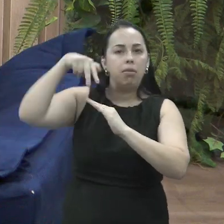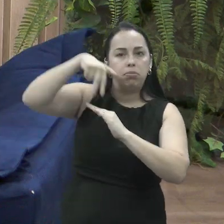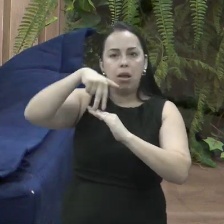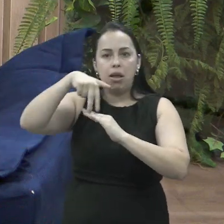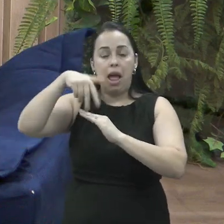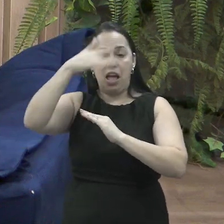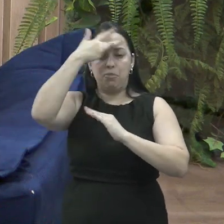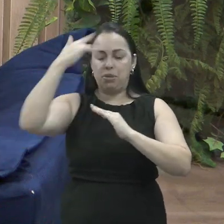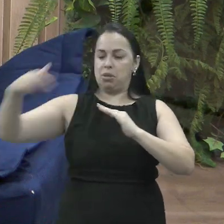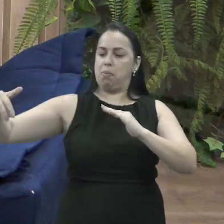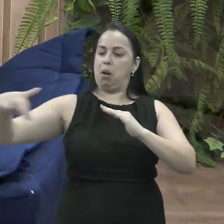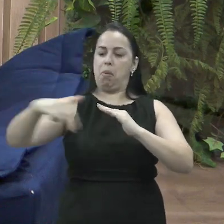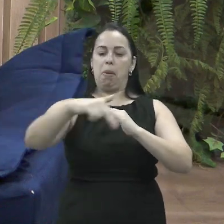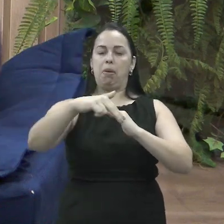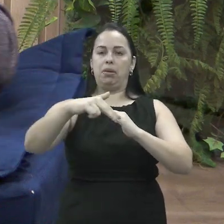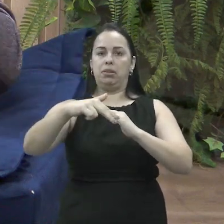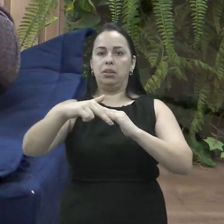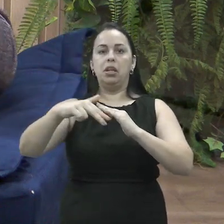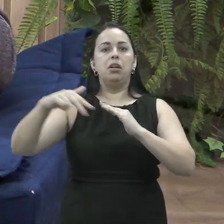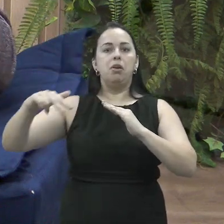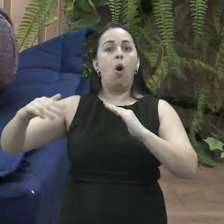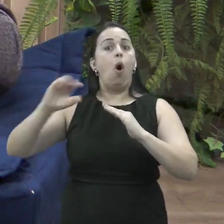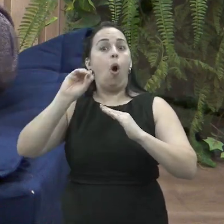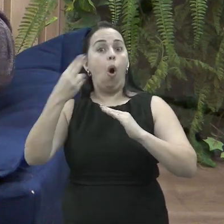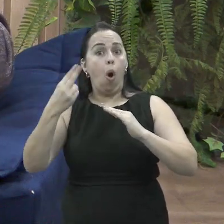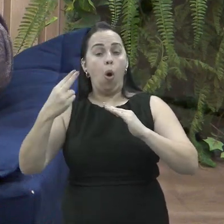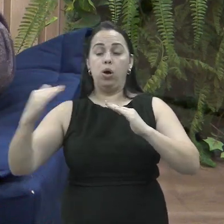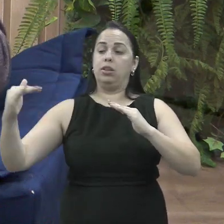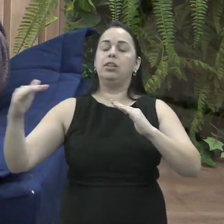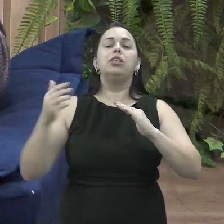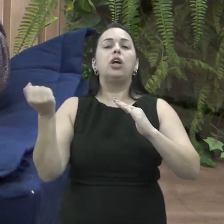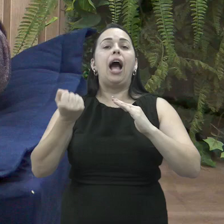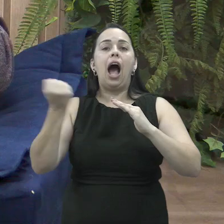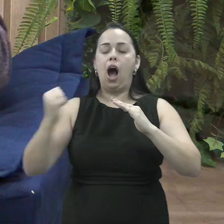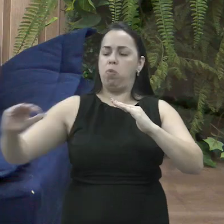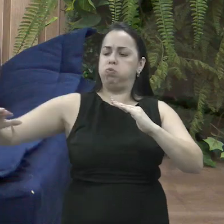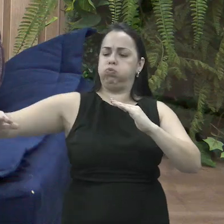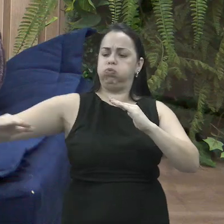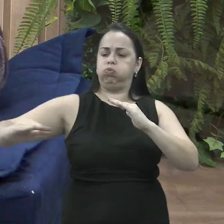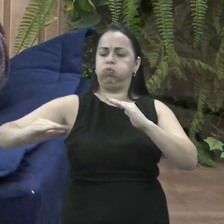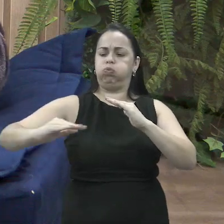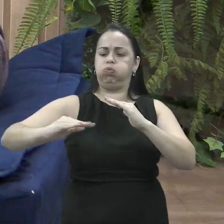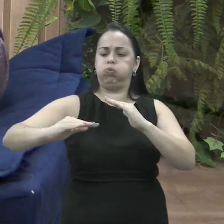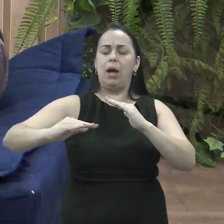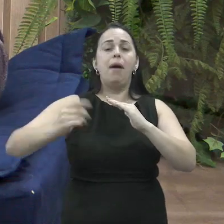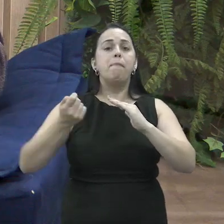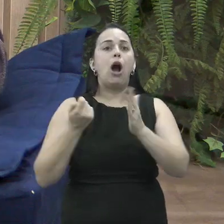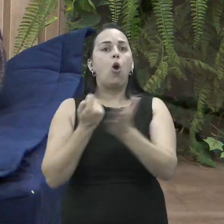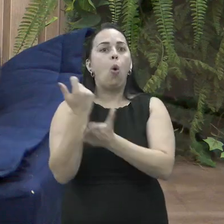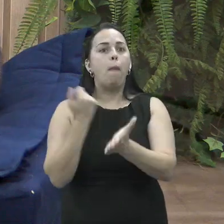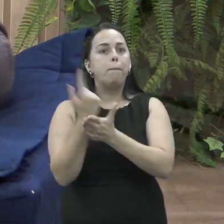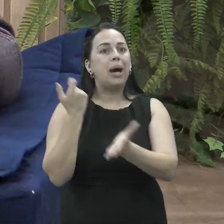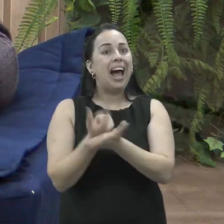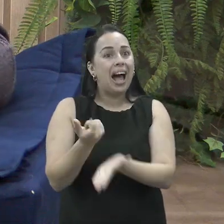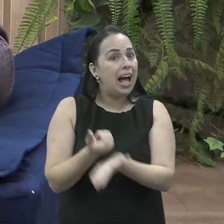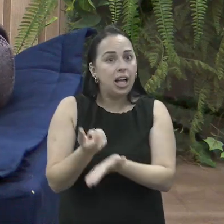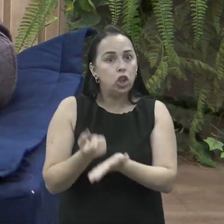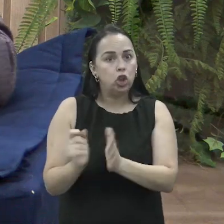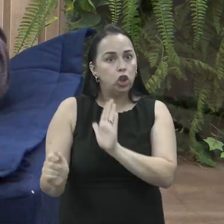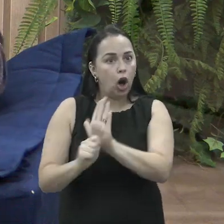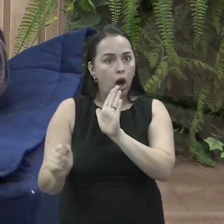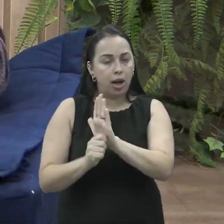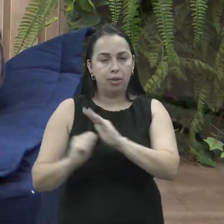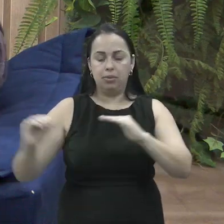das casas, as pessoas passam pelo bairro, formam fila dupla, pessoas inclusive com carrões para compra das